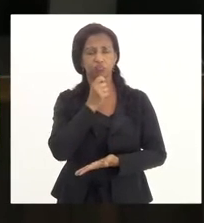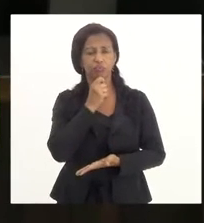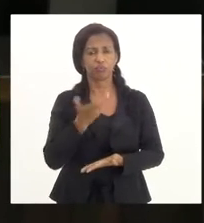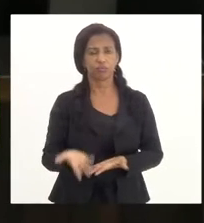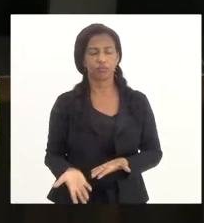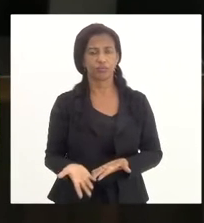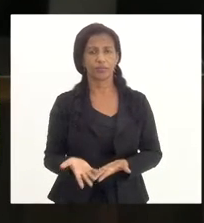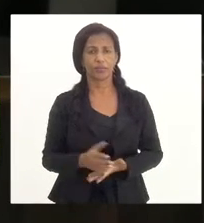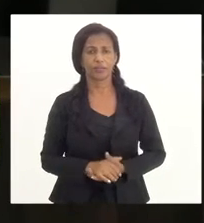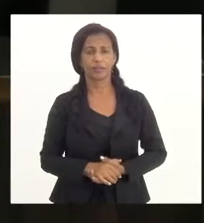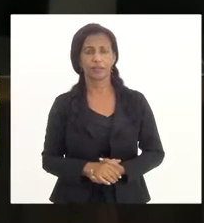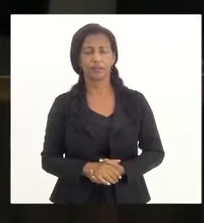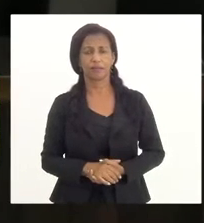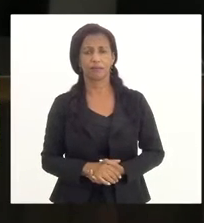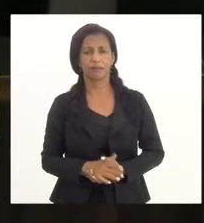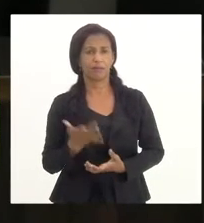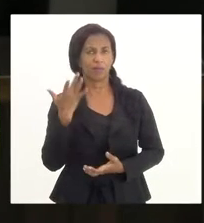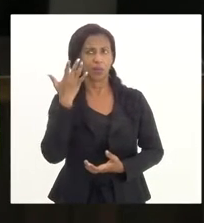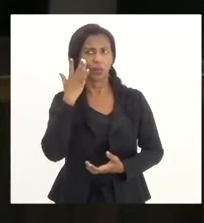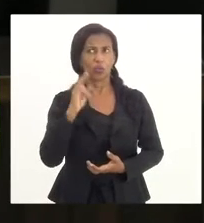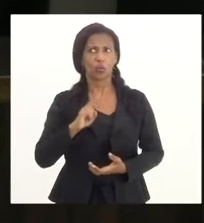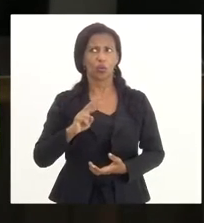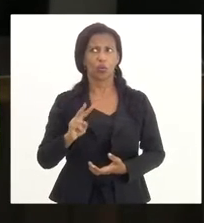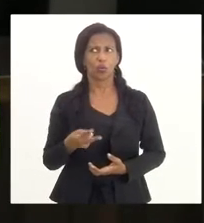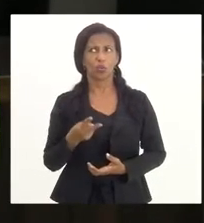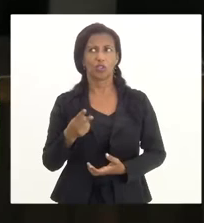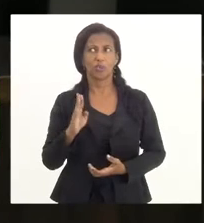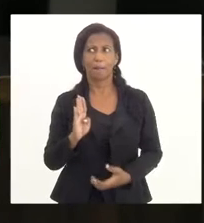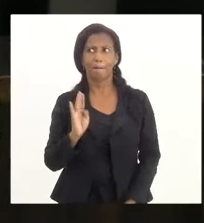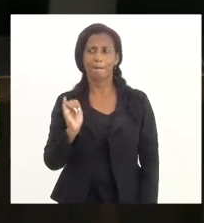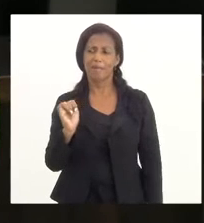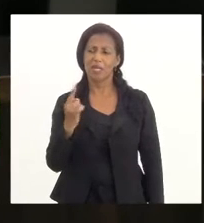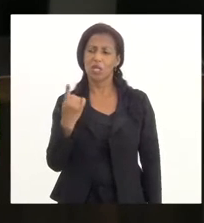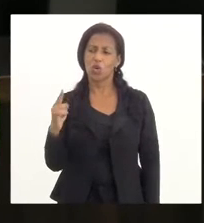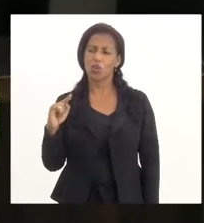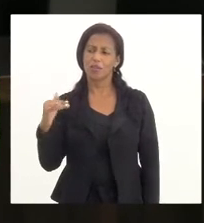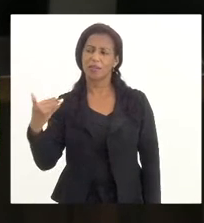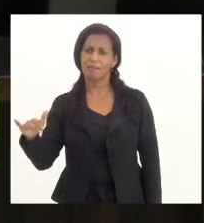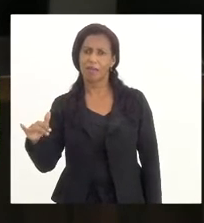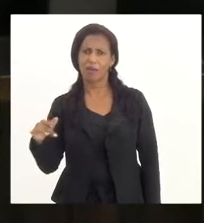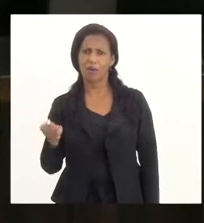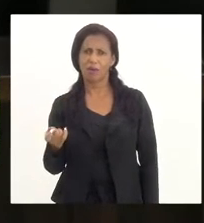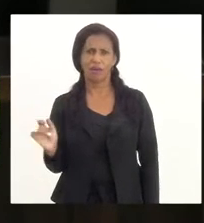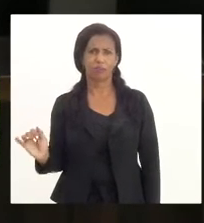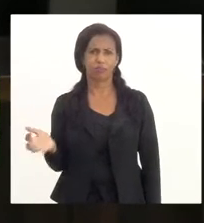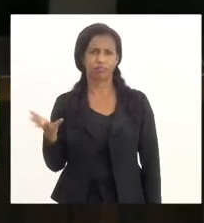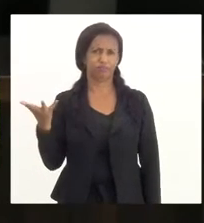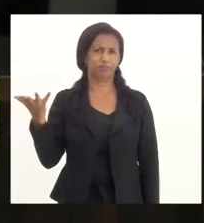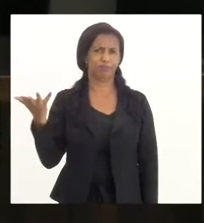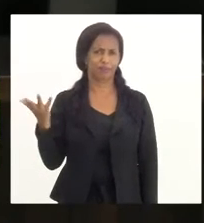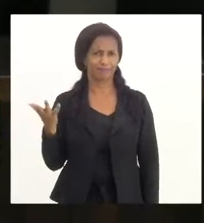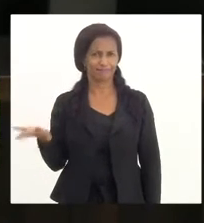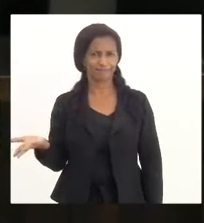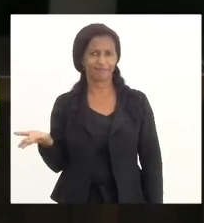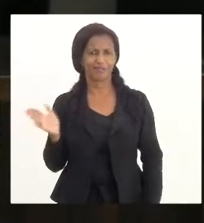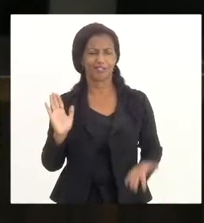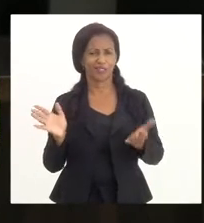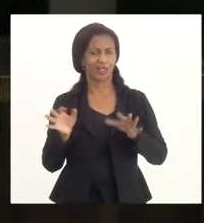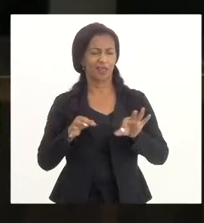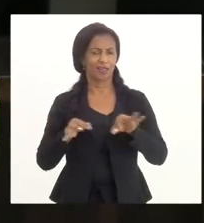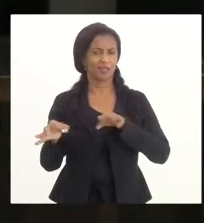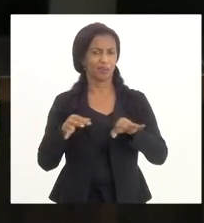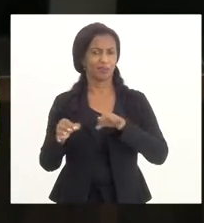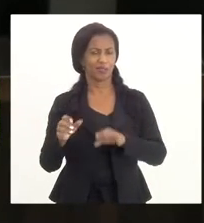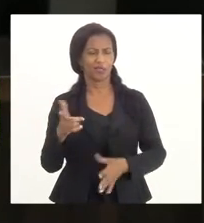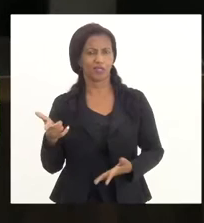que 2 bilhões e-mail são dois milhões e meio é uma questão também relevante já que esse